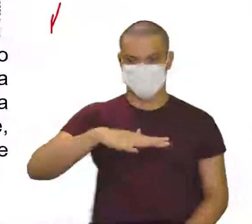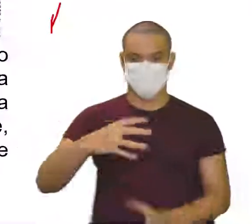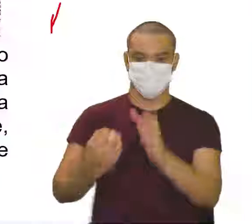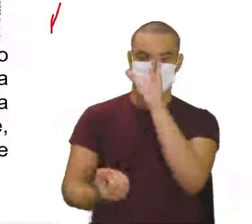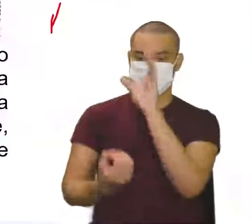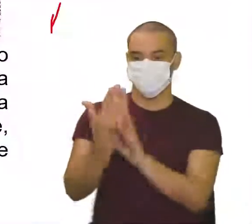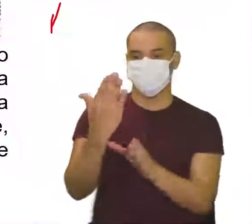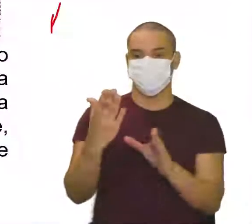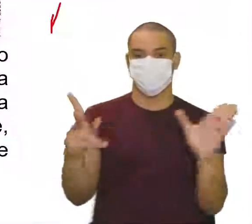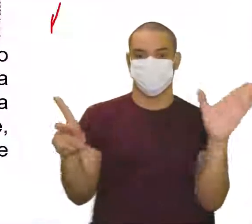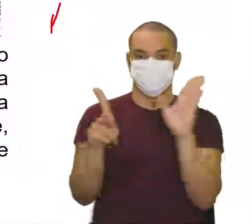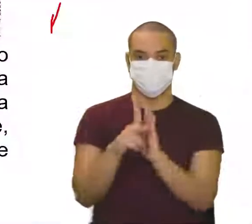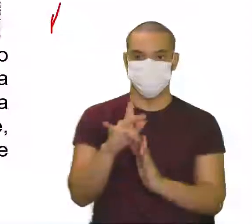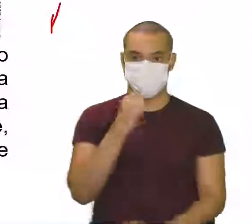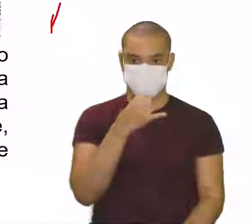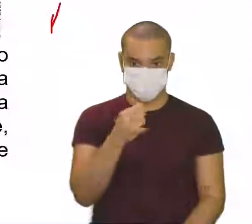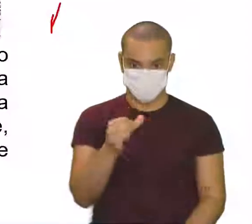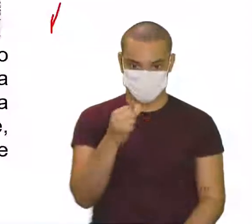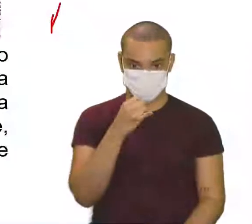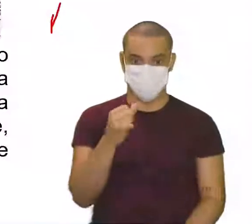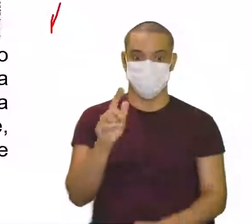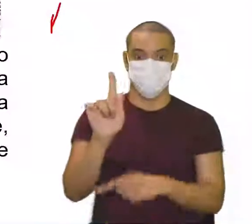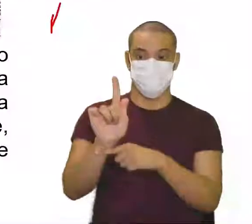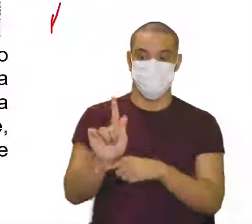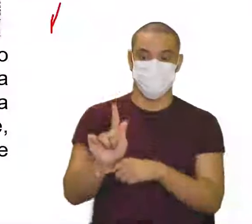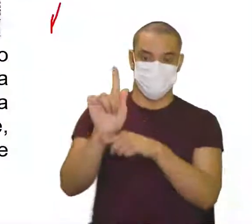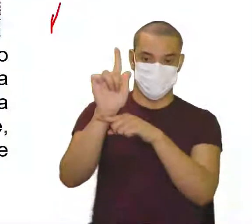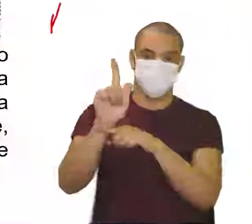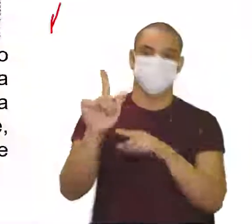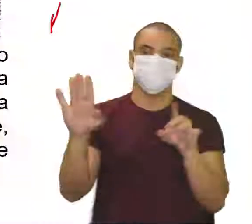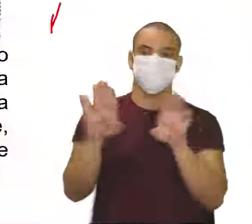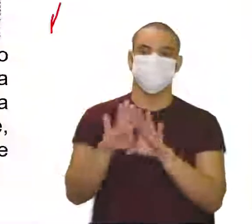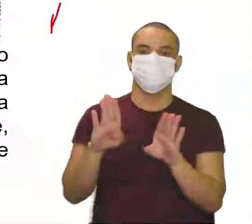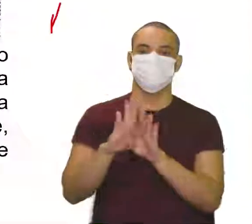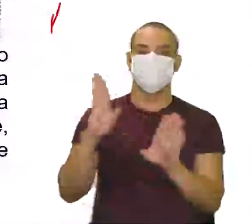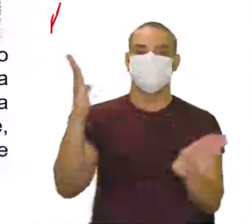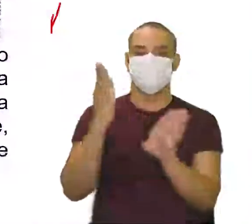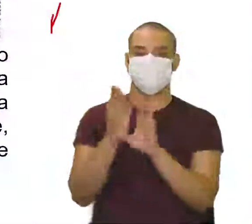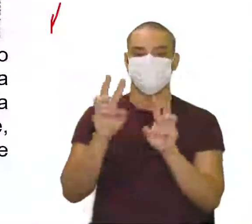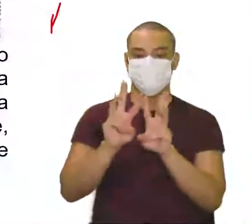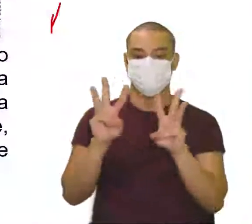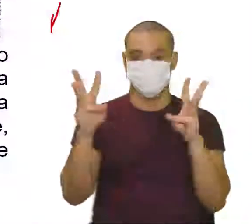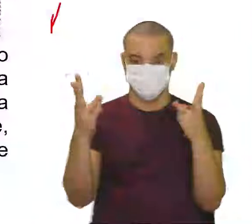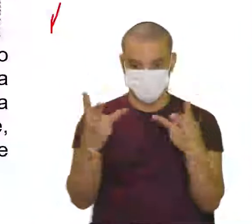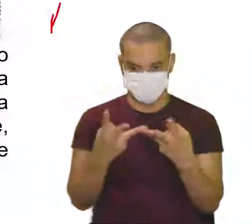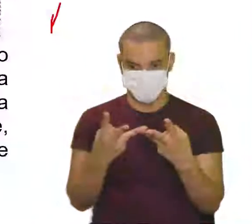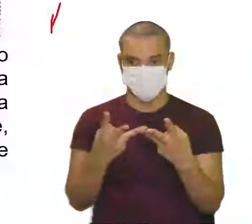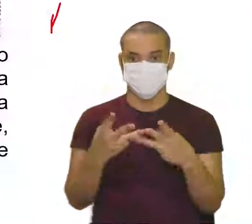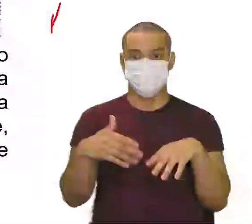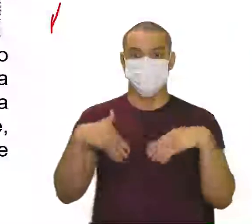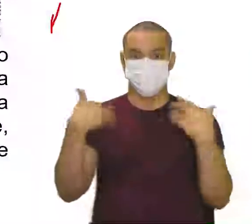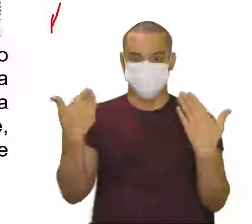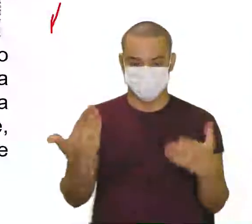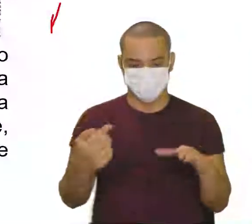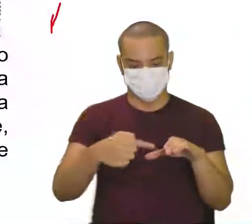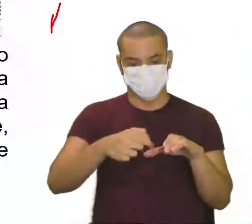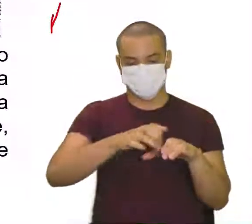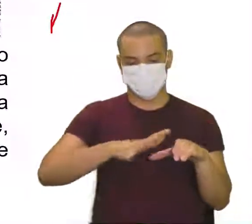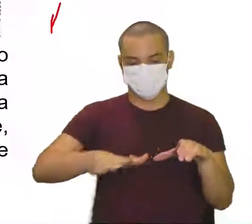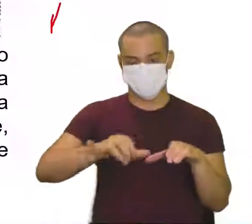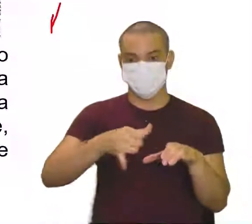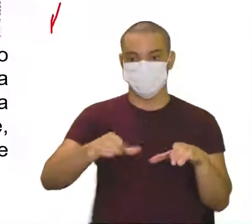criado por carga elétrica, campo gravitacional é devido à massa, então o campo magnético é devido